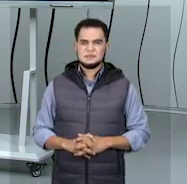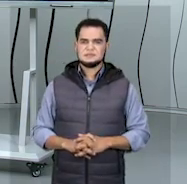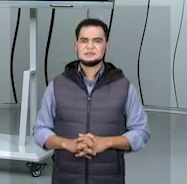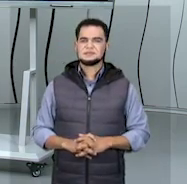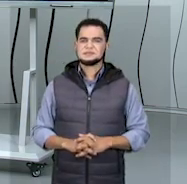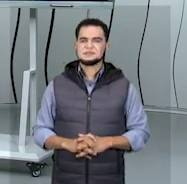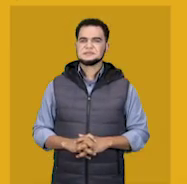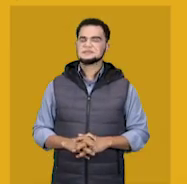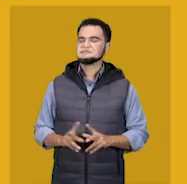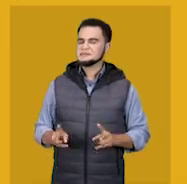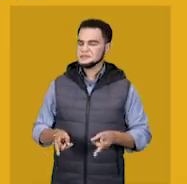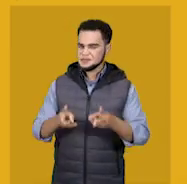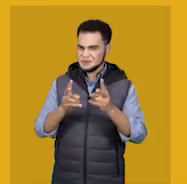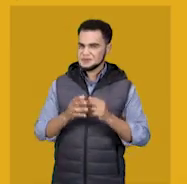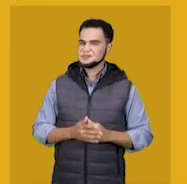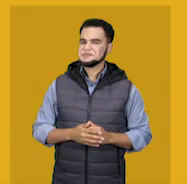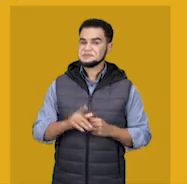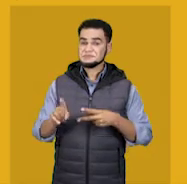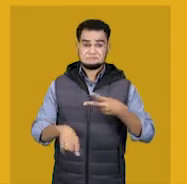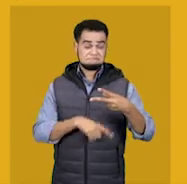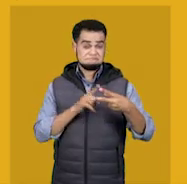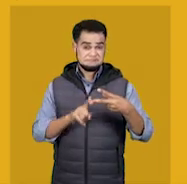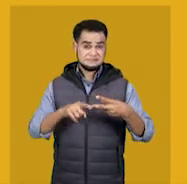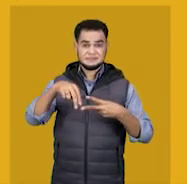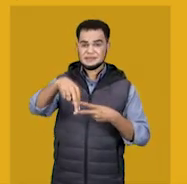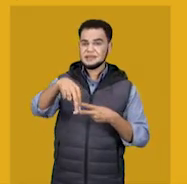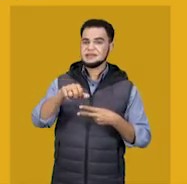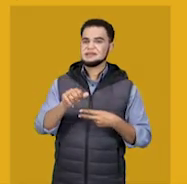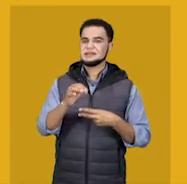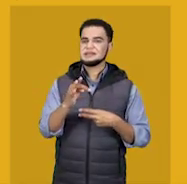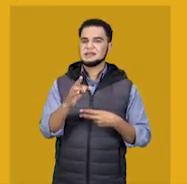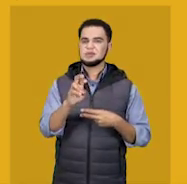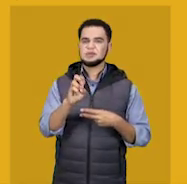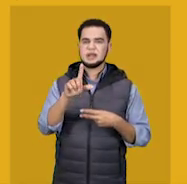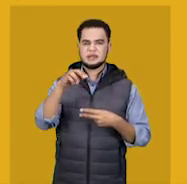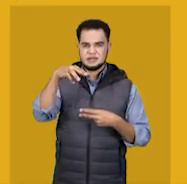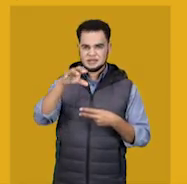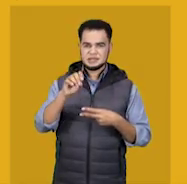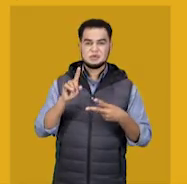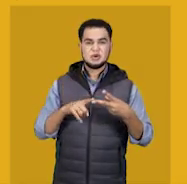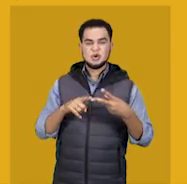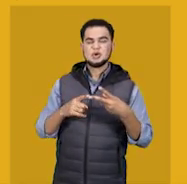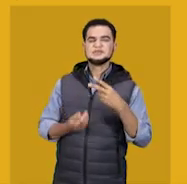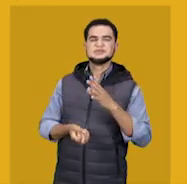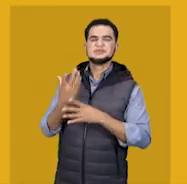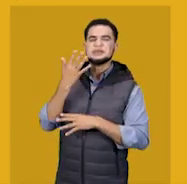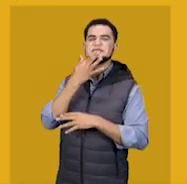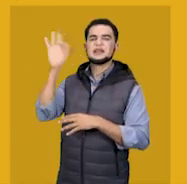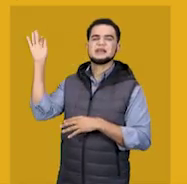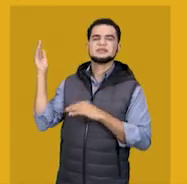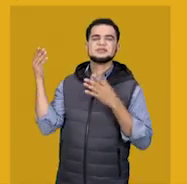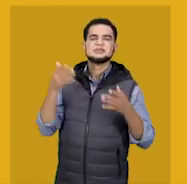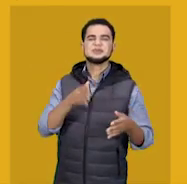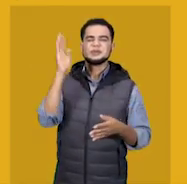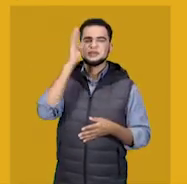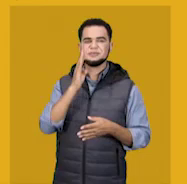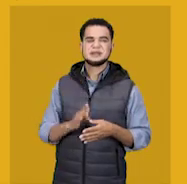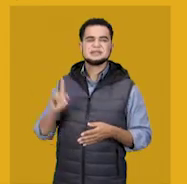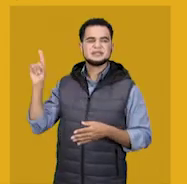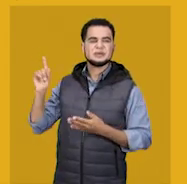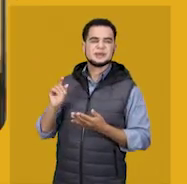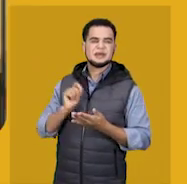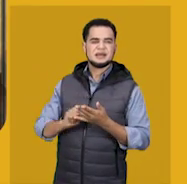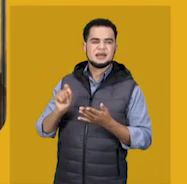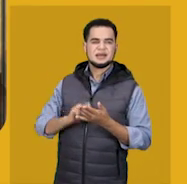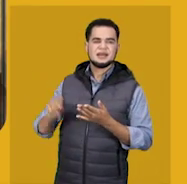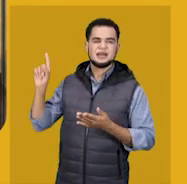O naturalismo. O naturalismo surgiu na França também e chegou ao Brasil por meio da obra O Mulato, de